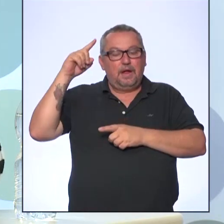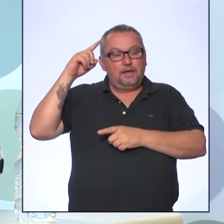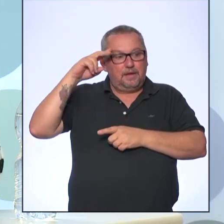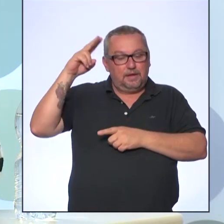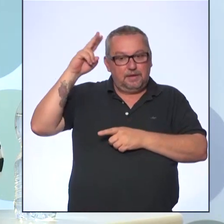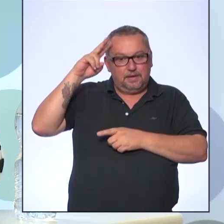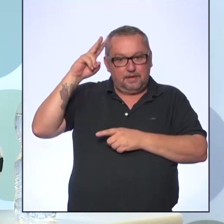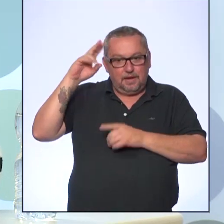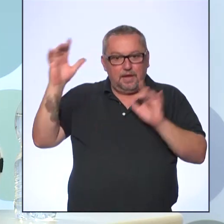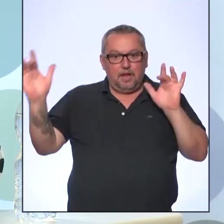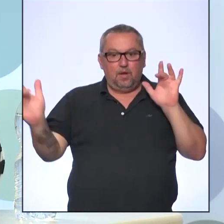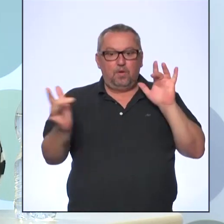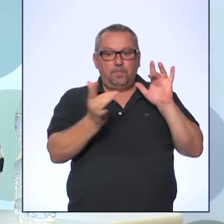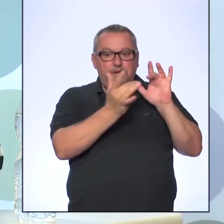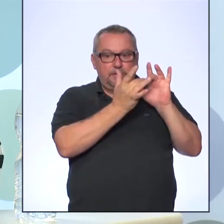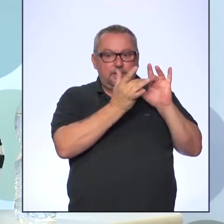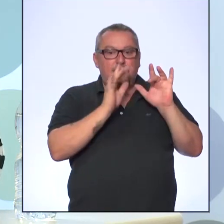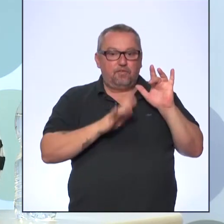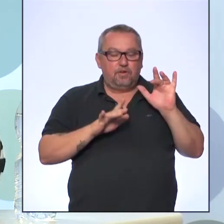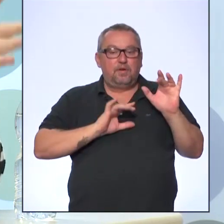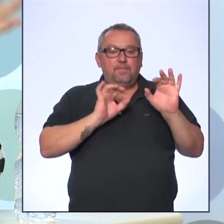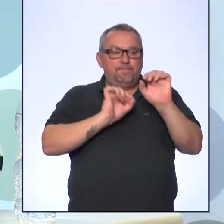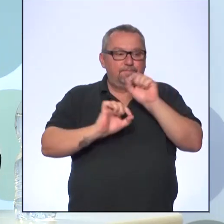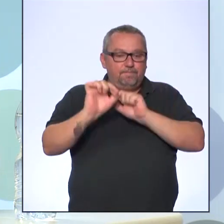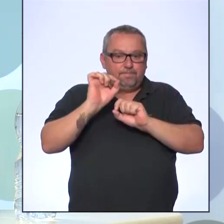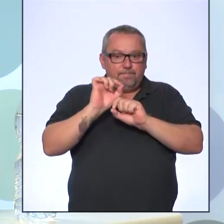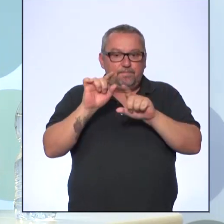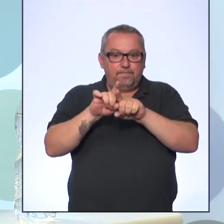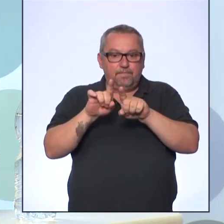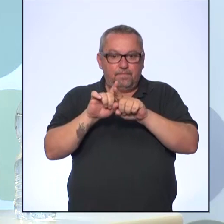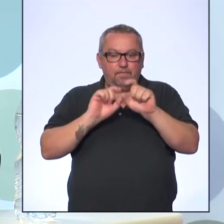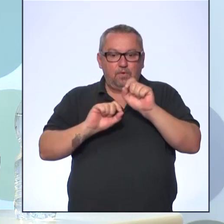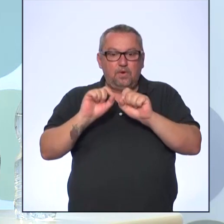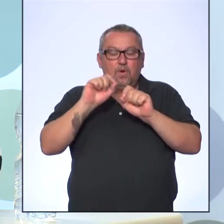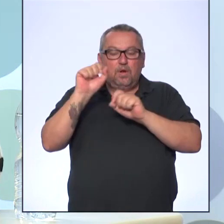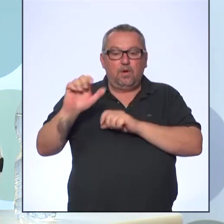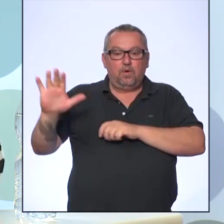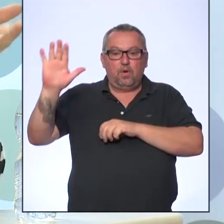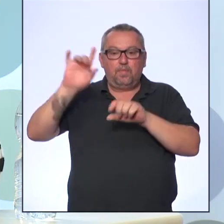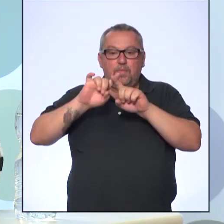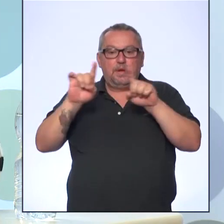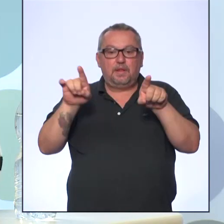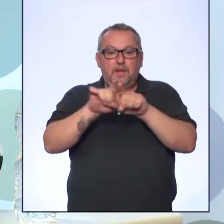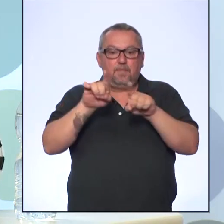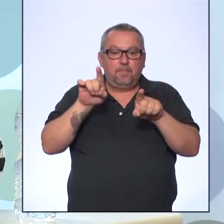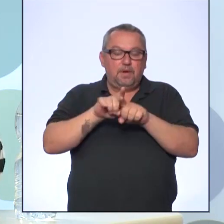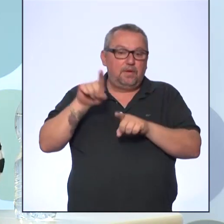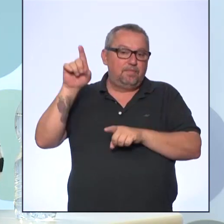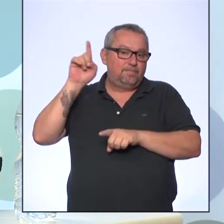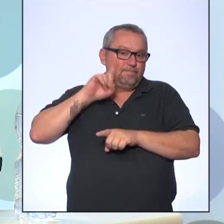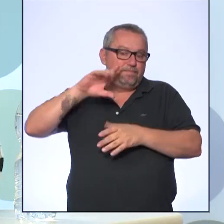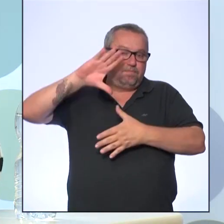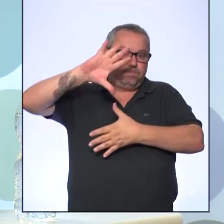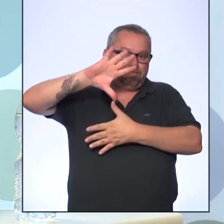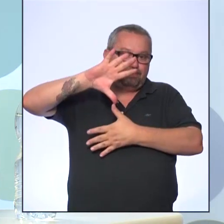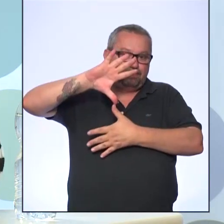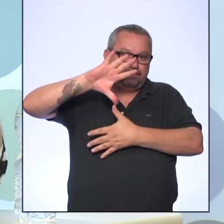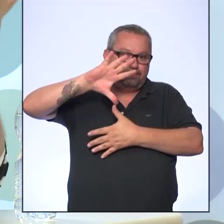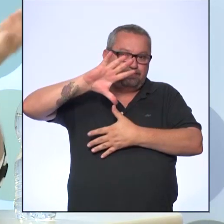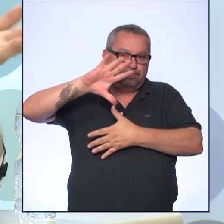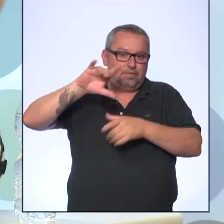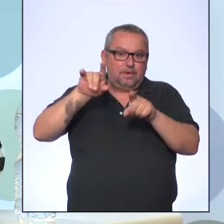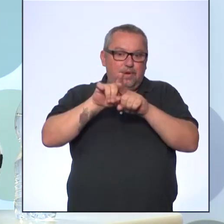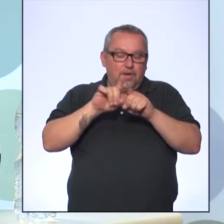importantes movimentos políticos que ocorreram não apenas no continente europeu, mas no continente americano. Tais como a independência das